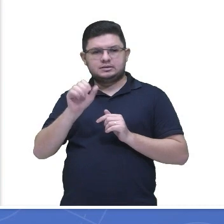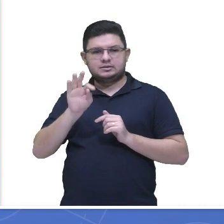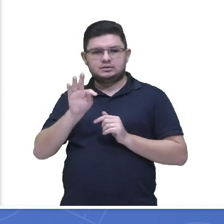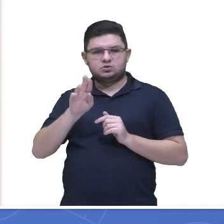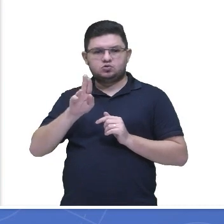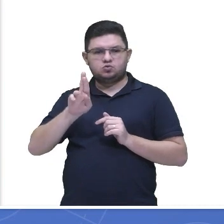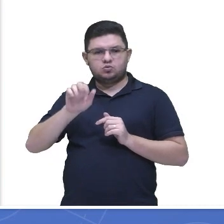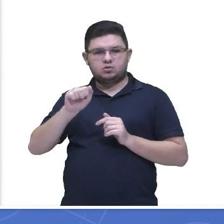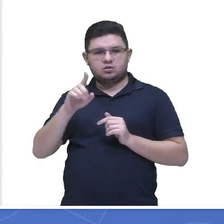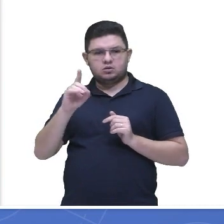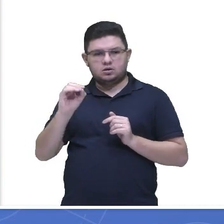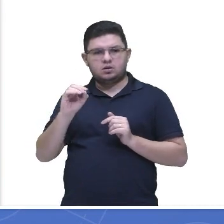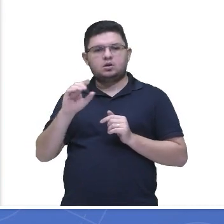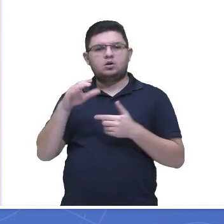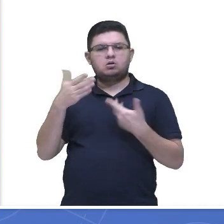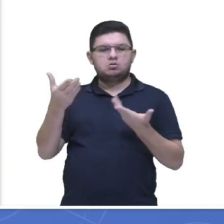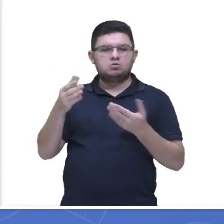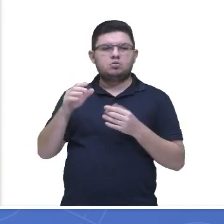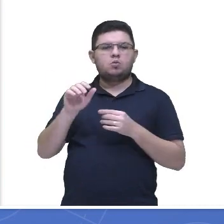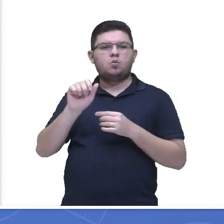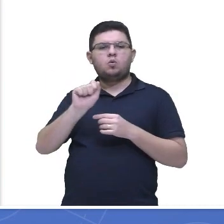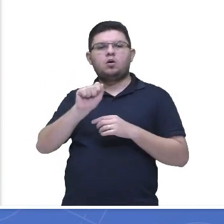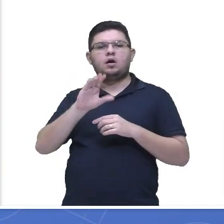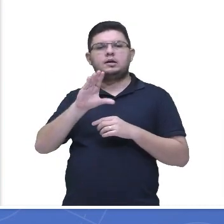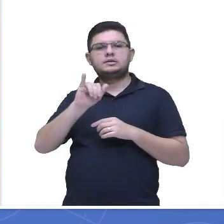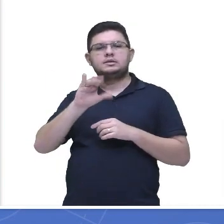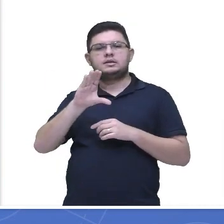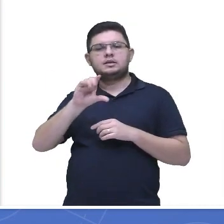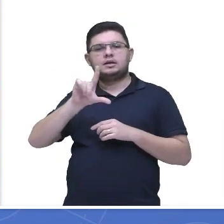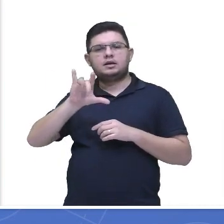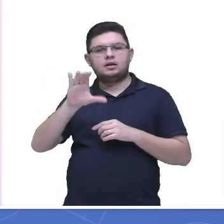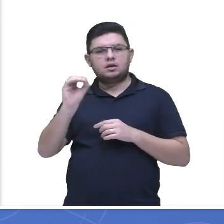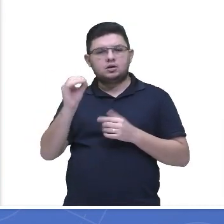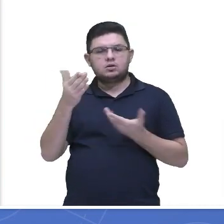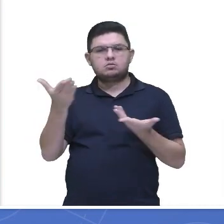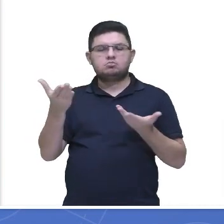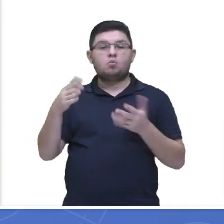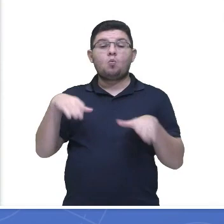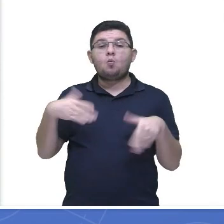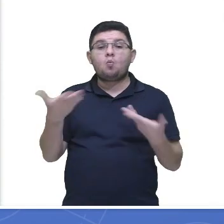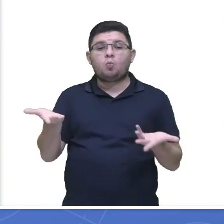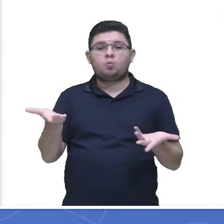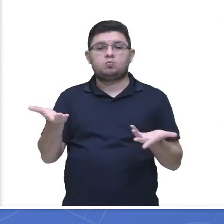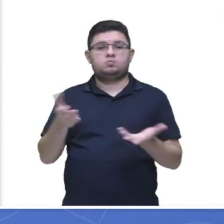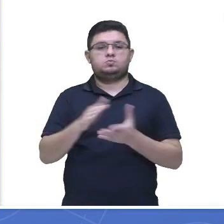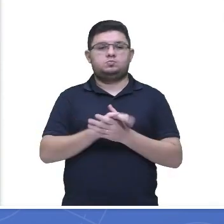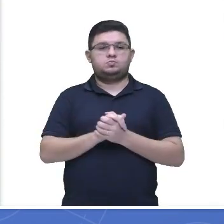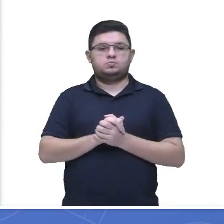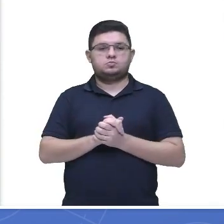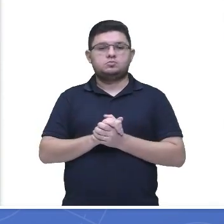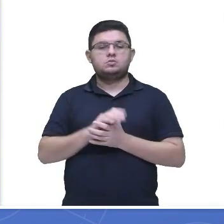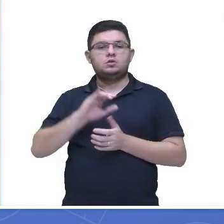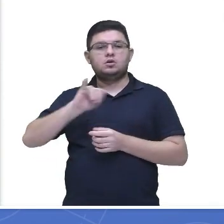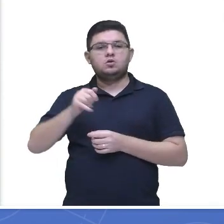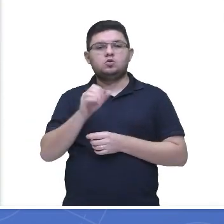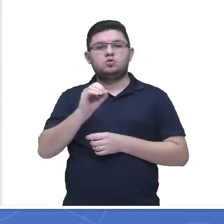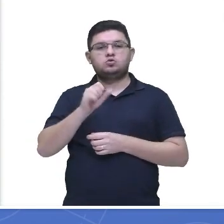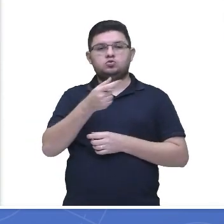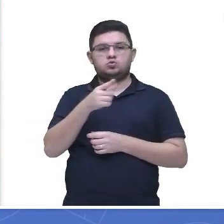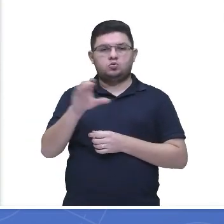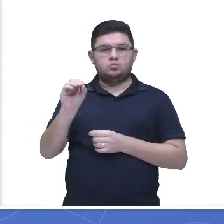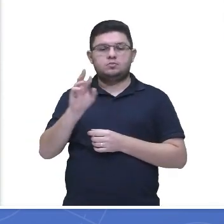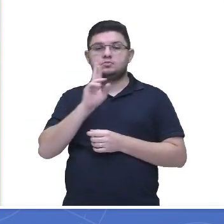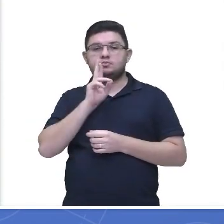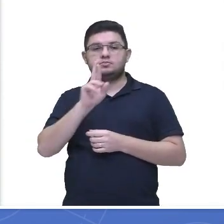a afirmação correta, tá bom, gente? Então, vamos voltar aqui. João,